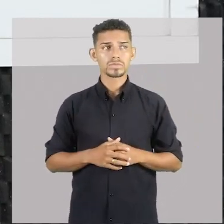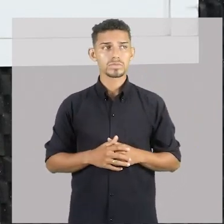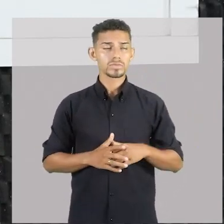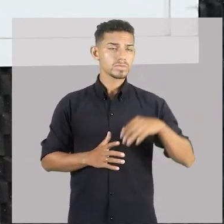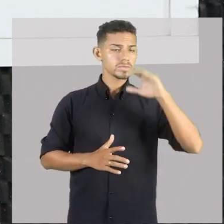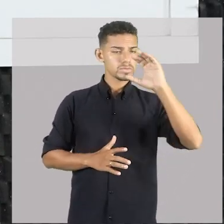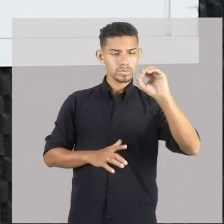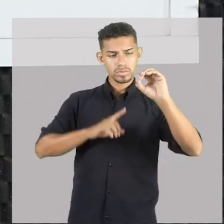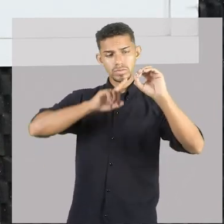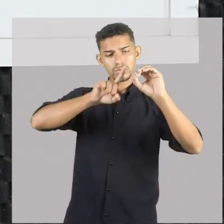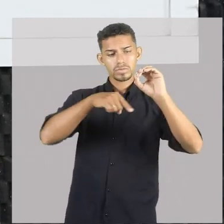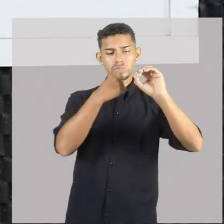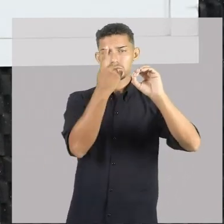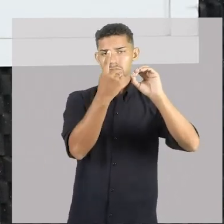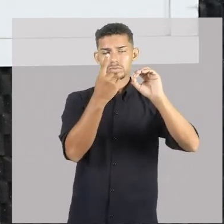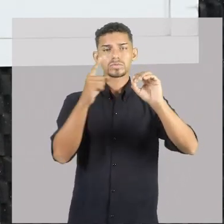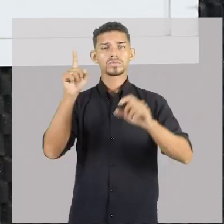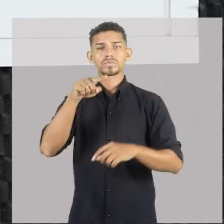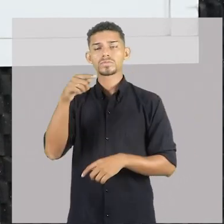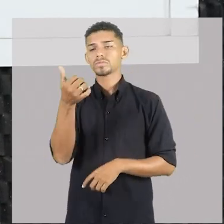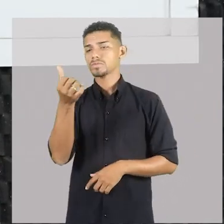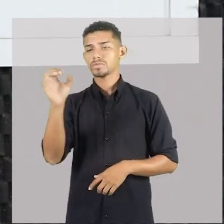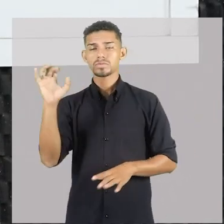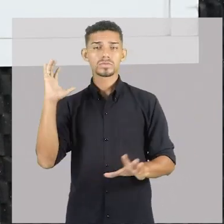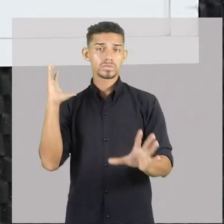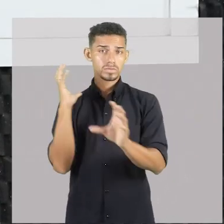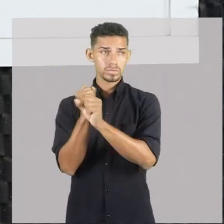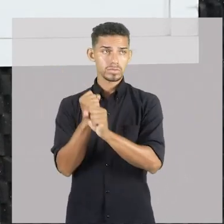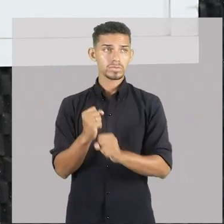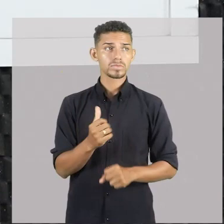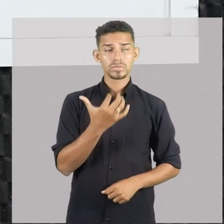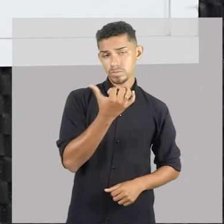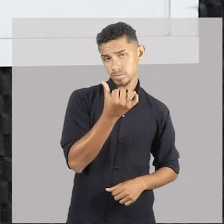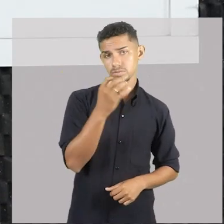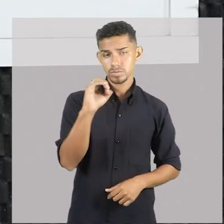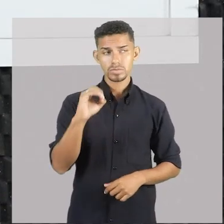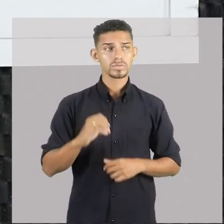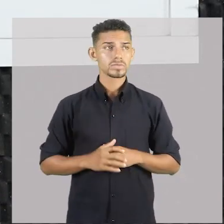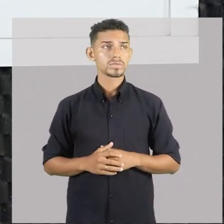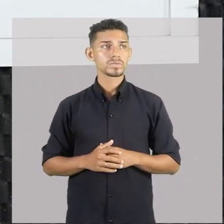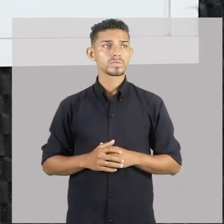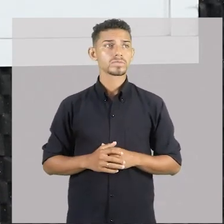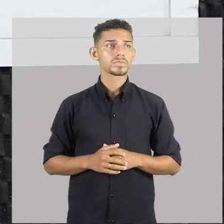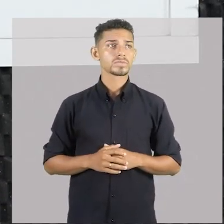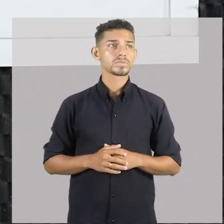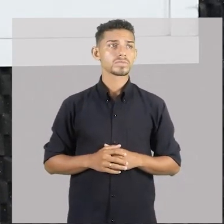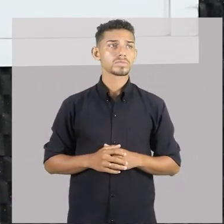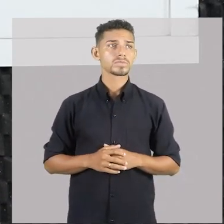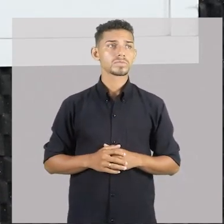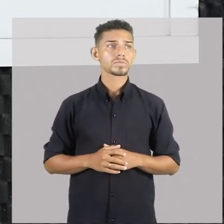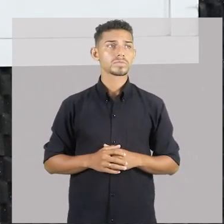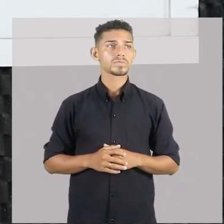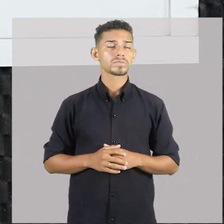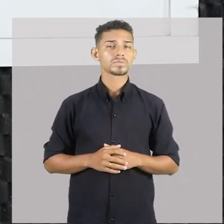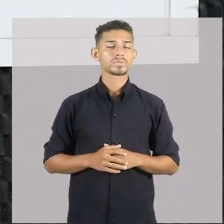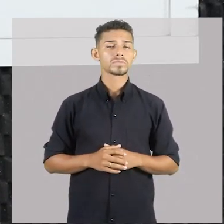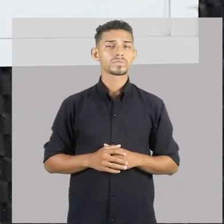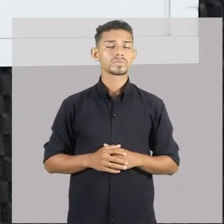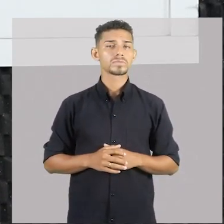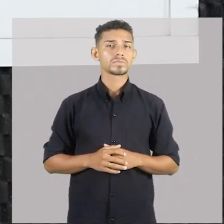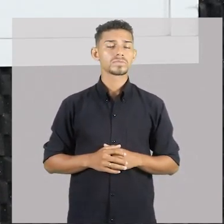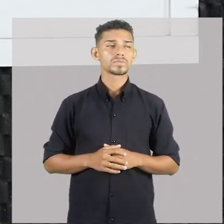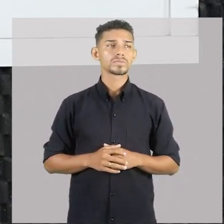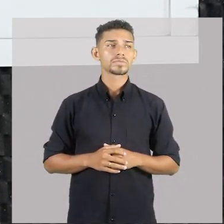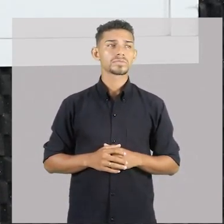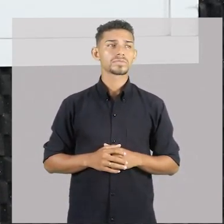Q. 60 vezes 0,1. 60 vezes 0,1. Então,